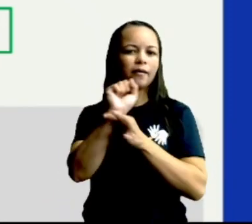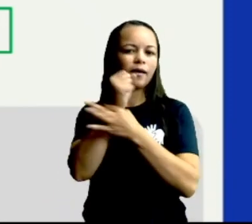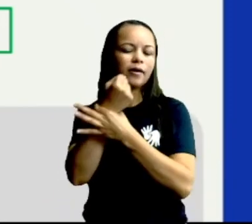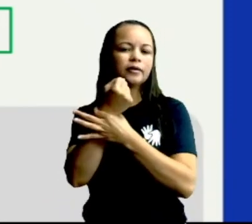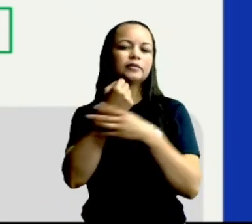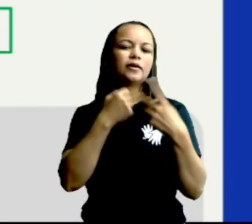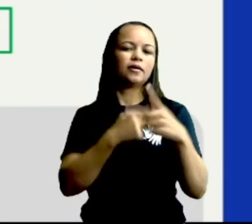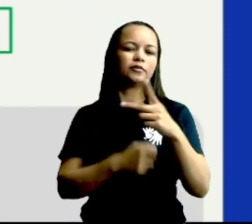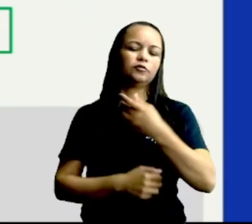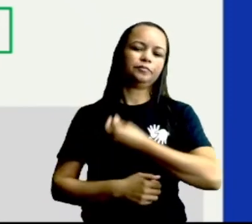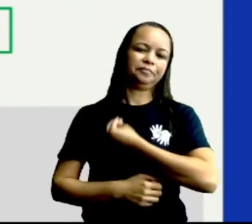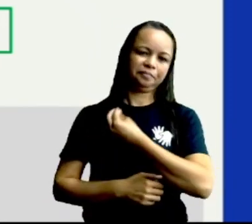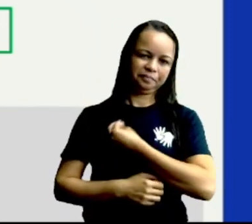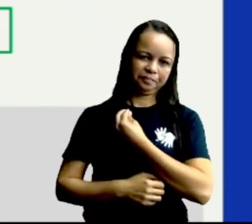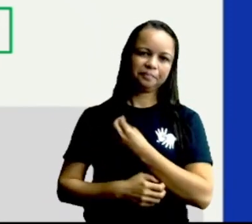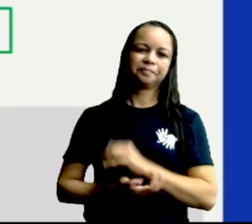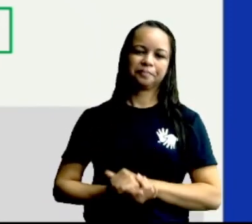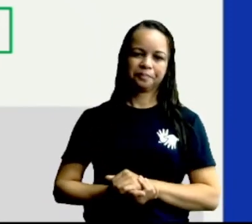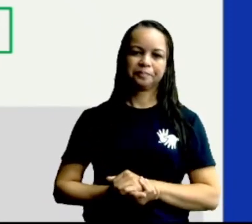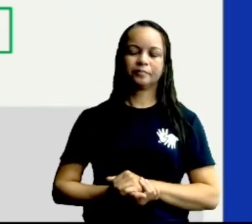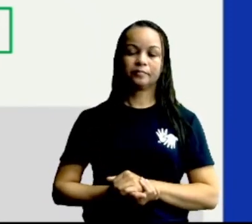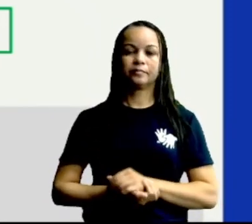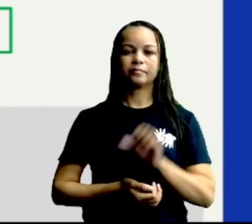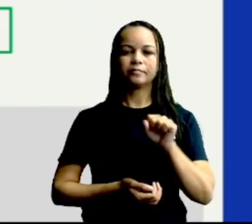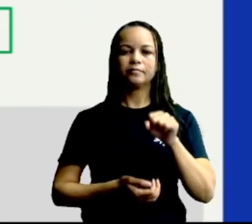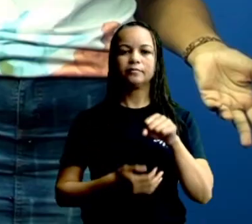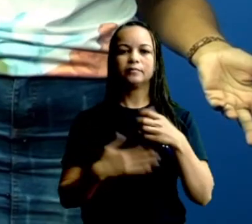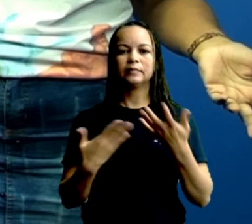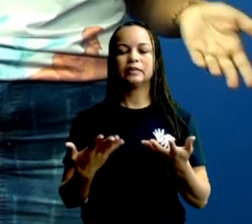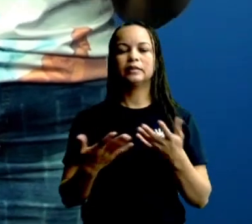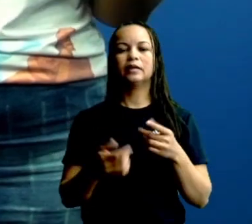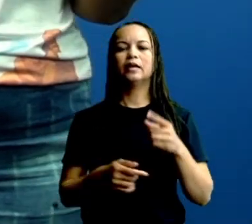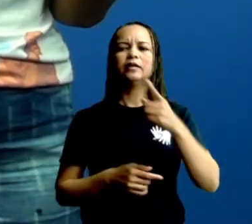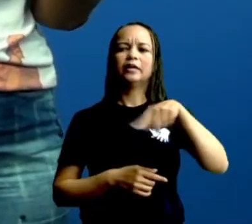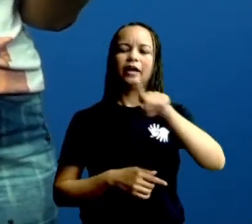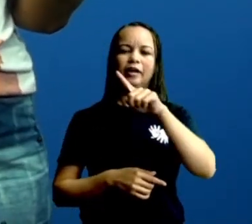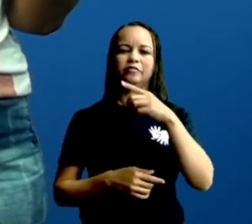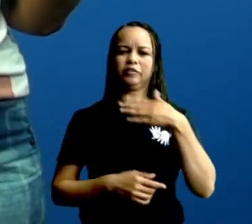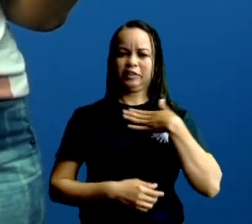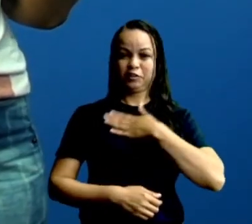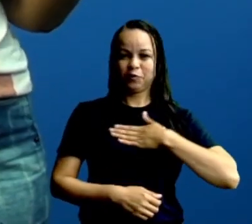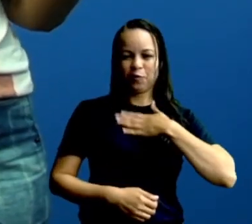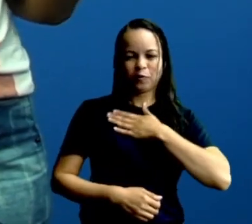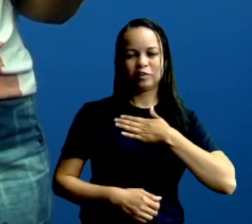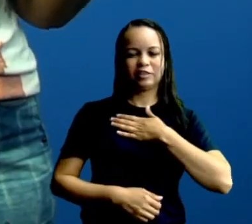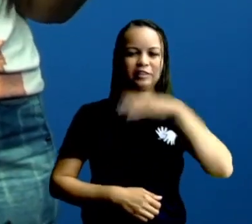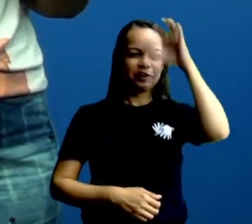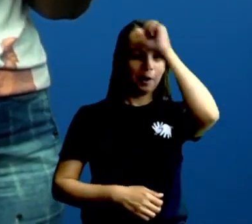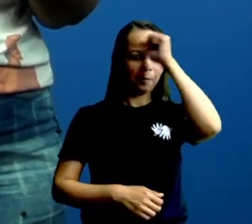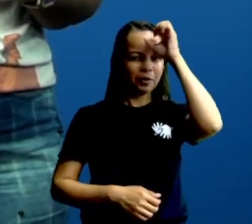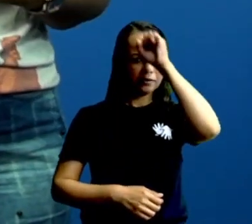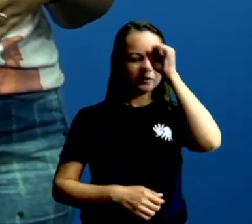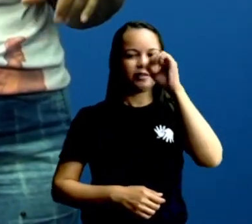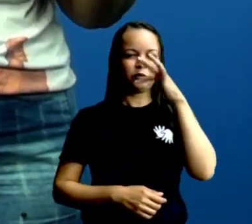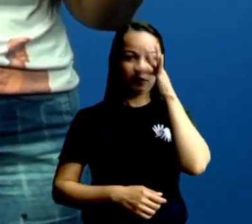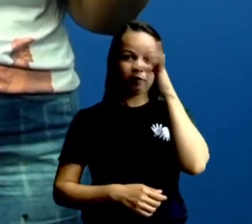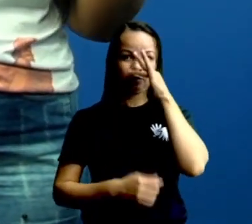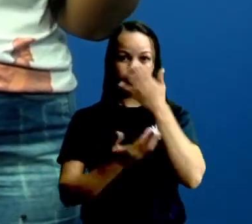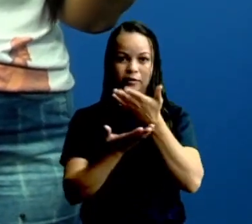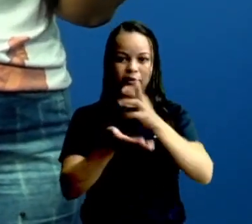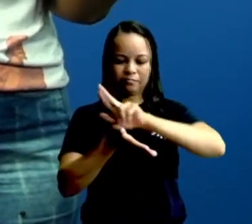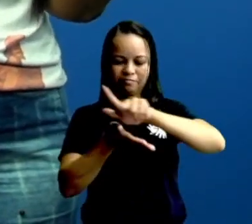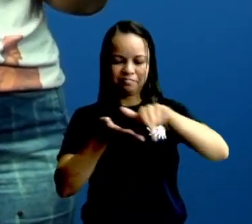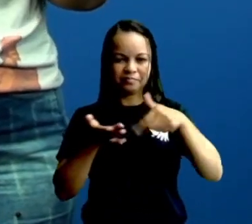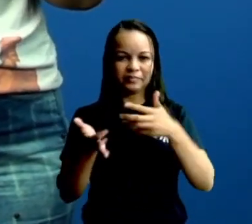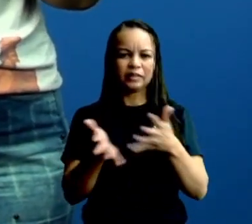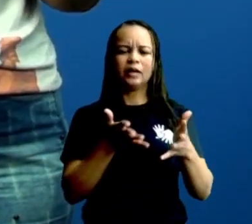sua sobrevivência. Isso mesmo. E aí, pessoal, vocês estão gostando de aprender sobre as plantas? Na